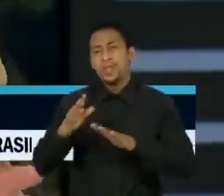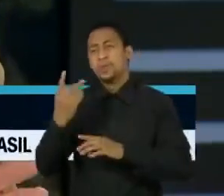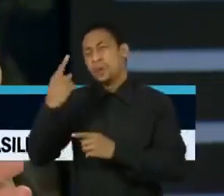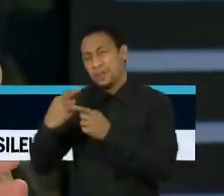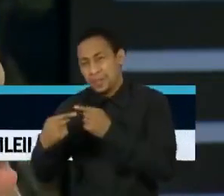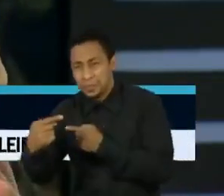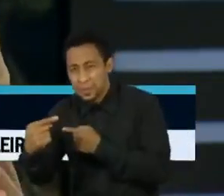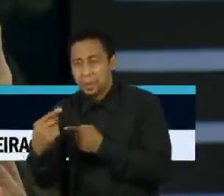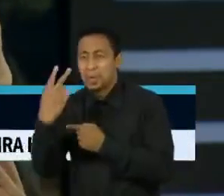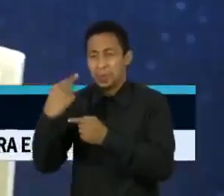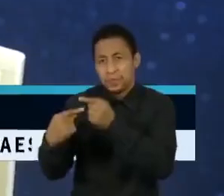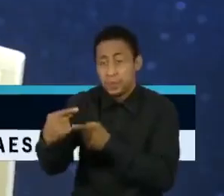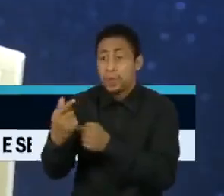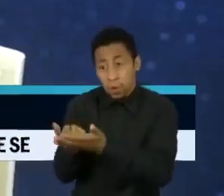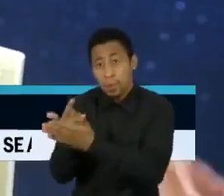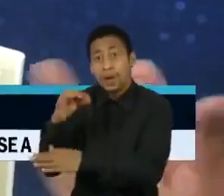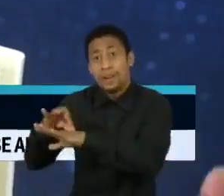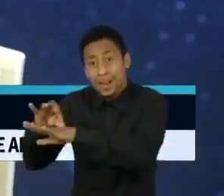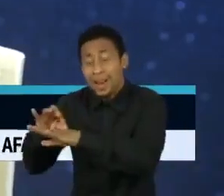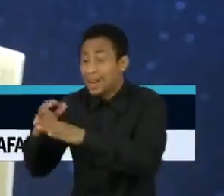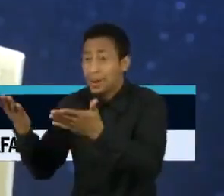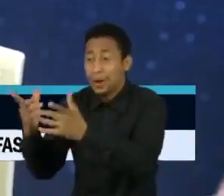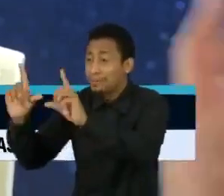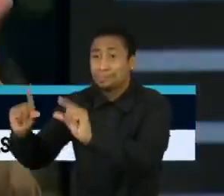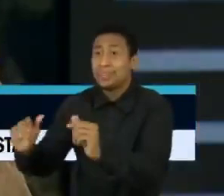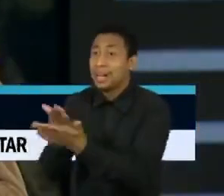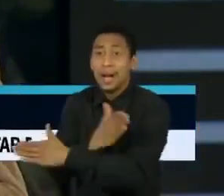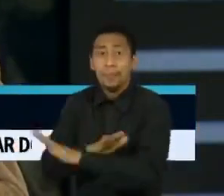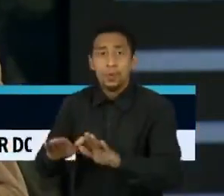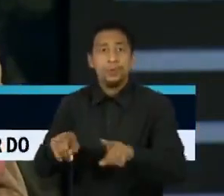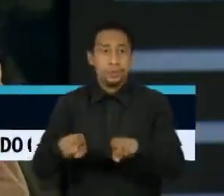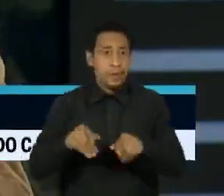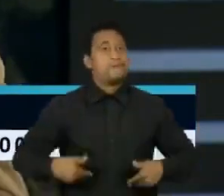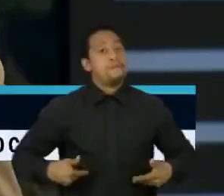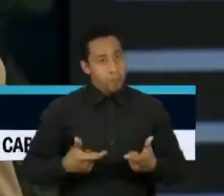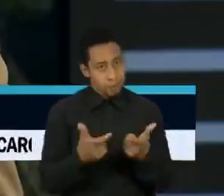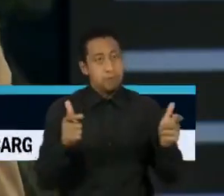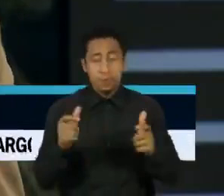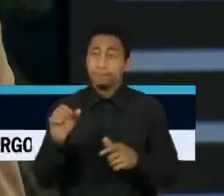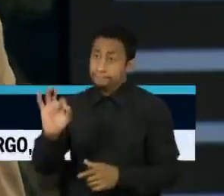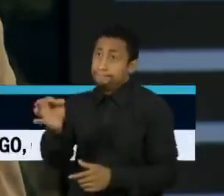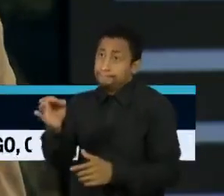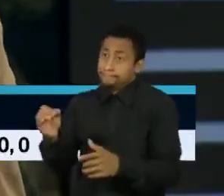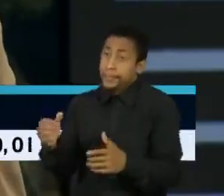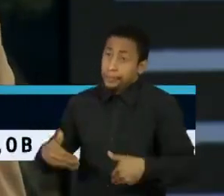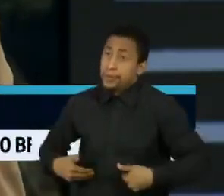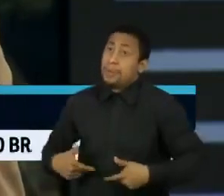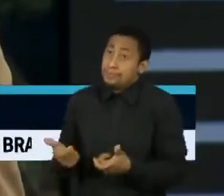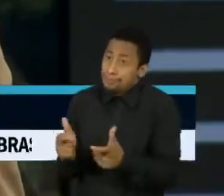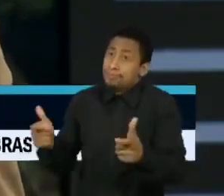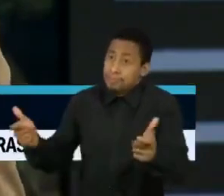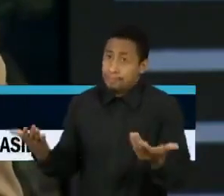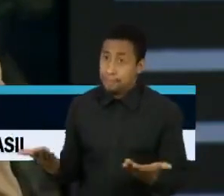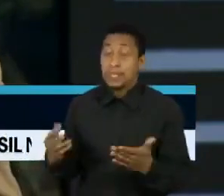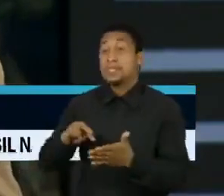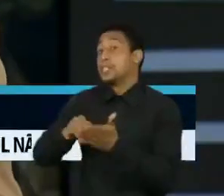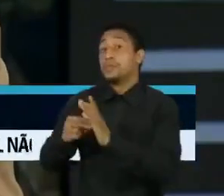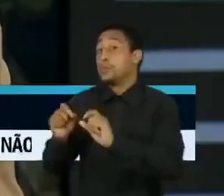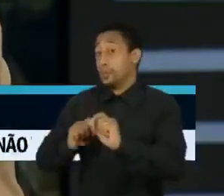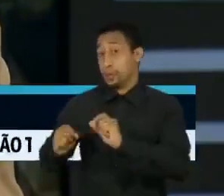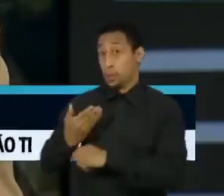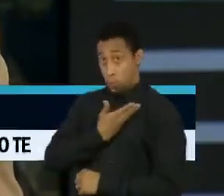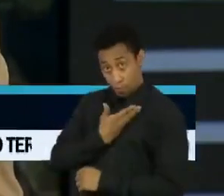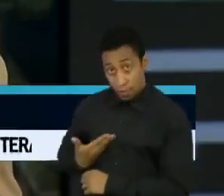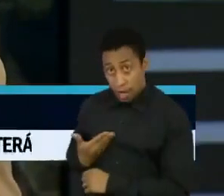hoje não consegue mais. E aumentando o número de pessoas que passam fome. Aumentando o número de pessoas, o que é isso? É um governo sem uma política de